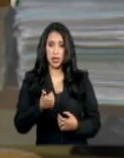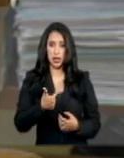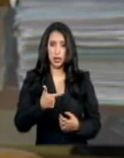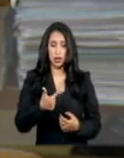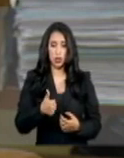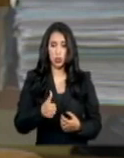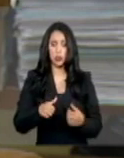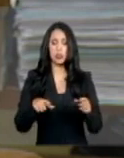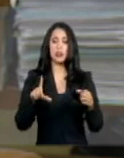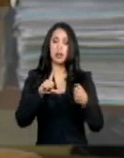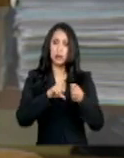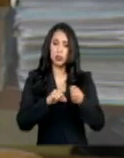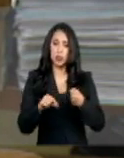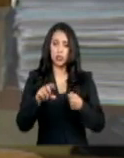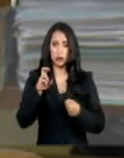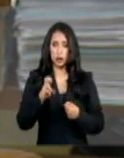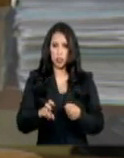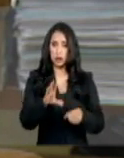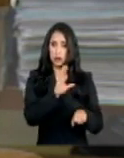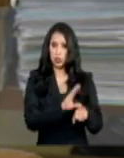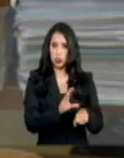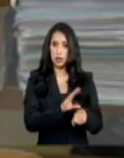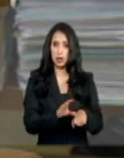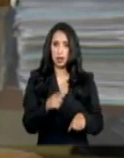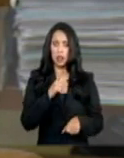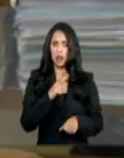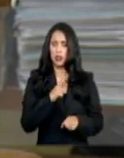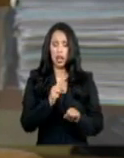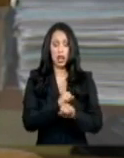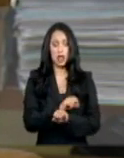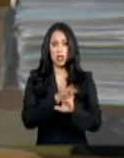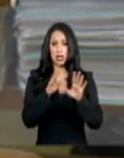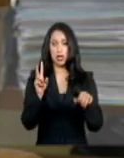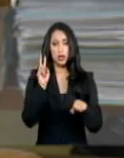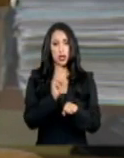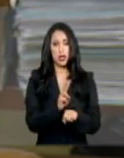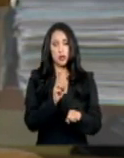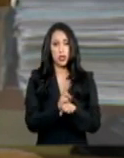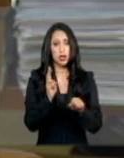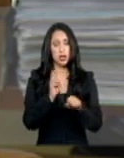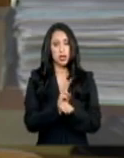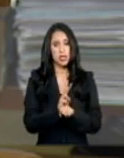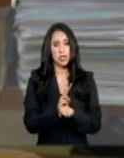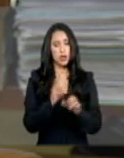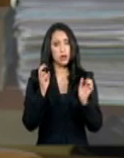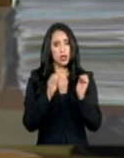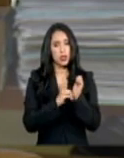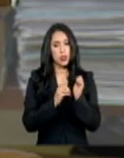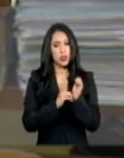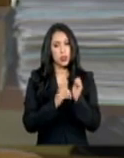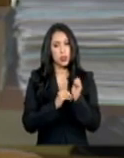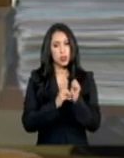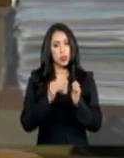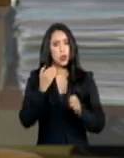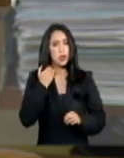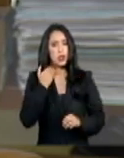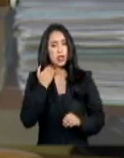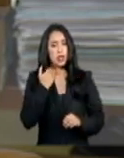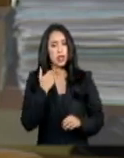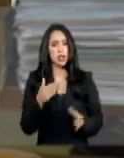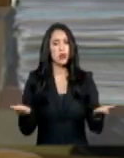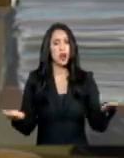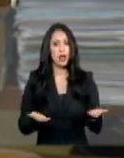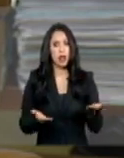5º da canção federal ficou evidente que a proteção ao sigilo bancário adquiriu nível constitucional